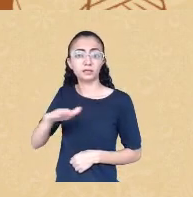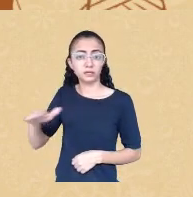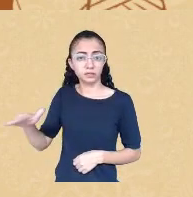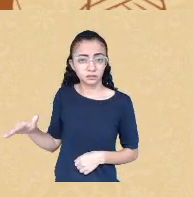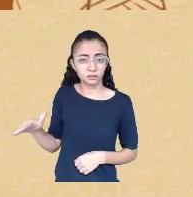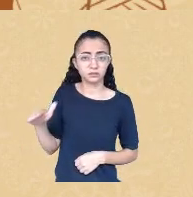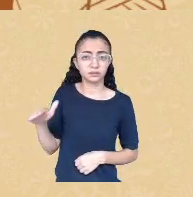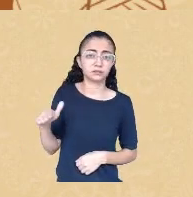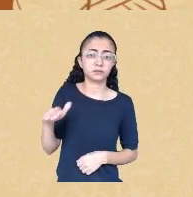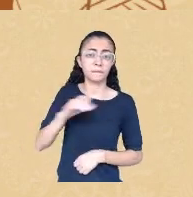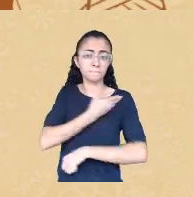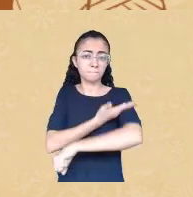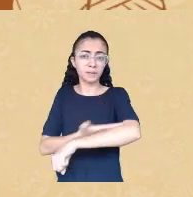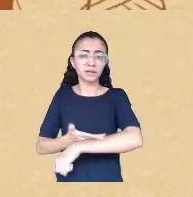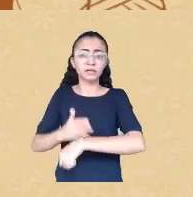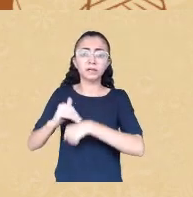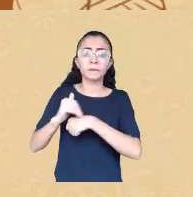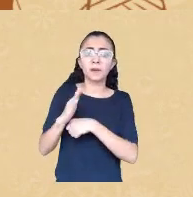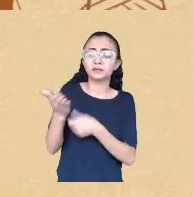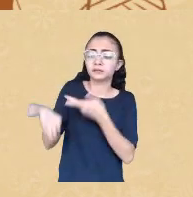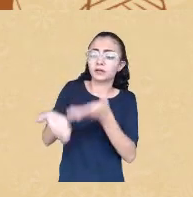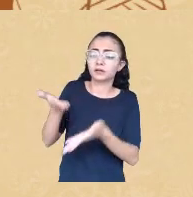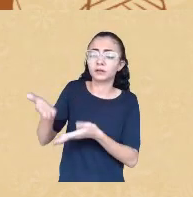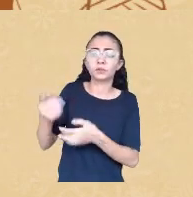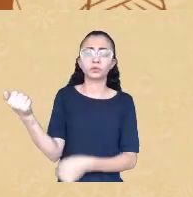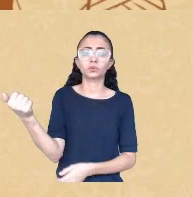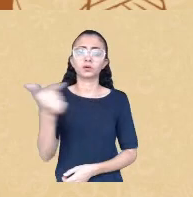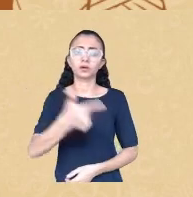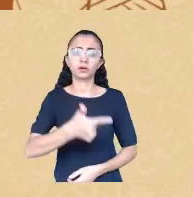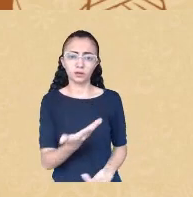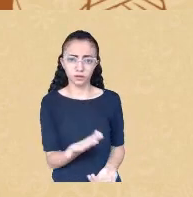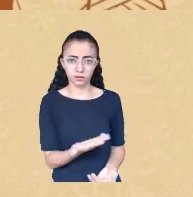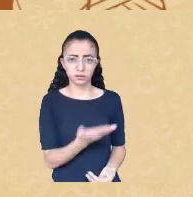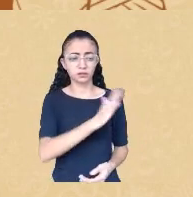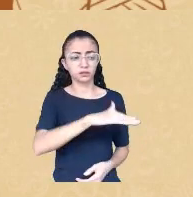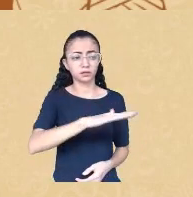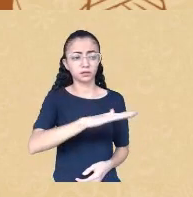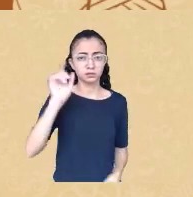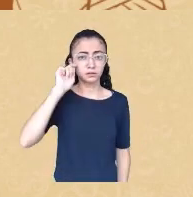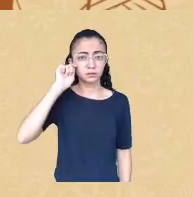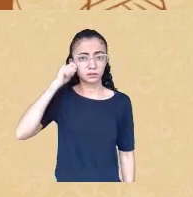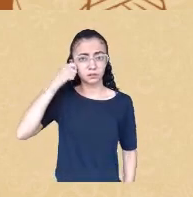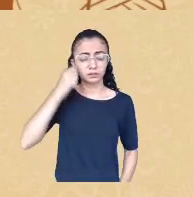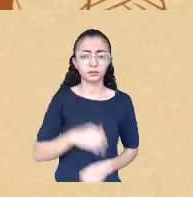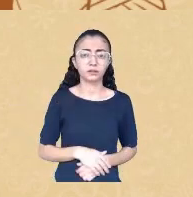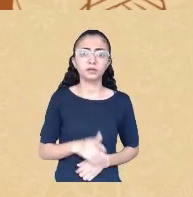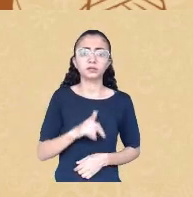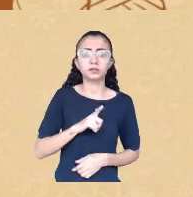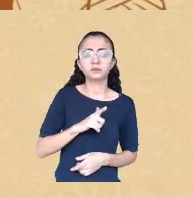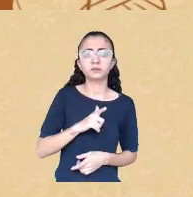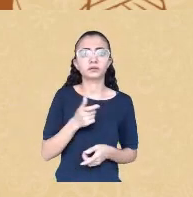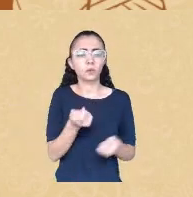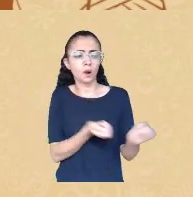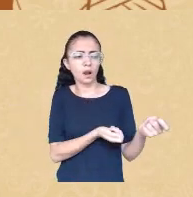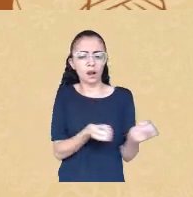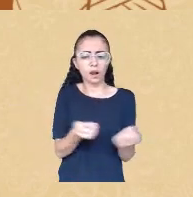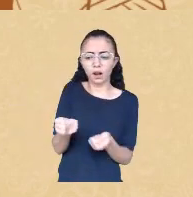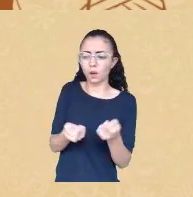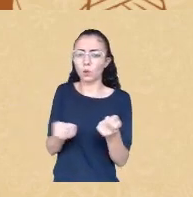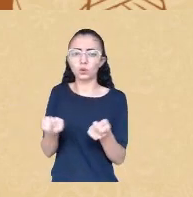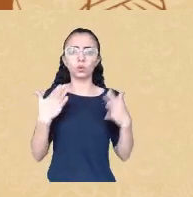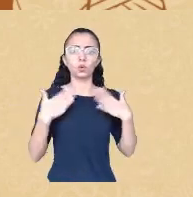uma estratégia sistemática dessa instituição de controle sobre esses corpos, de disciplinar esses corpos. Ou seja, não só os que estão